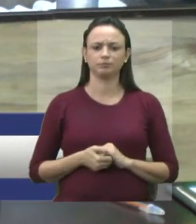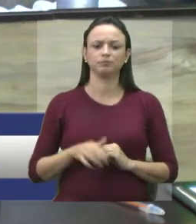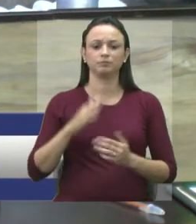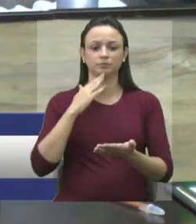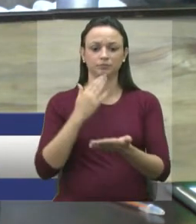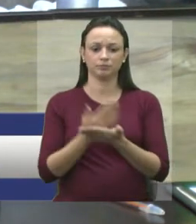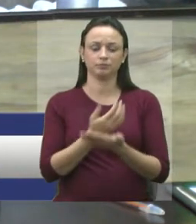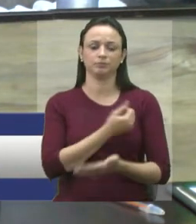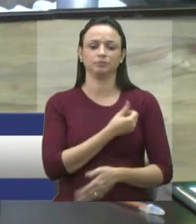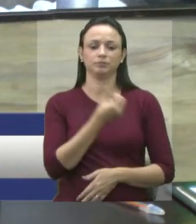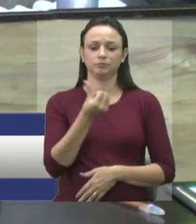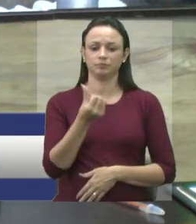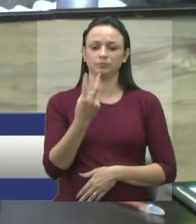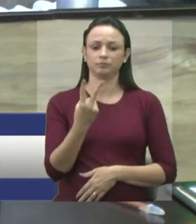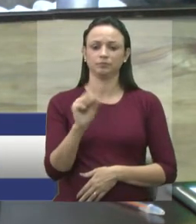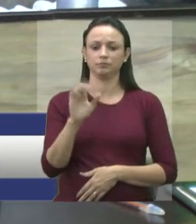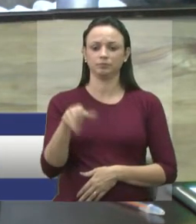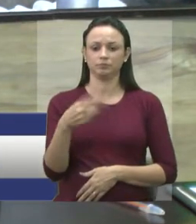Requerimento número